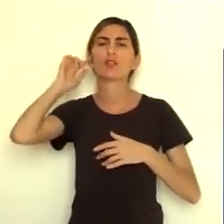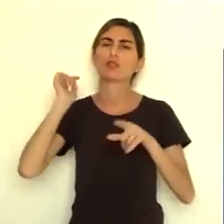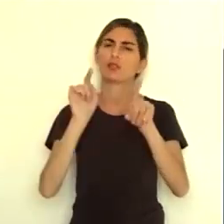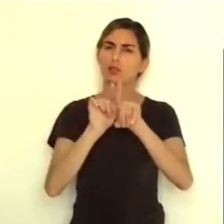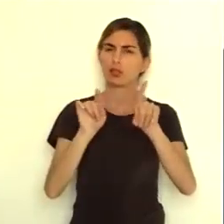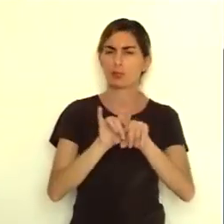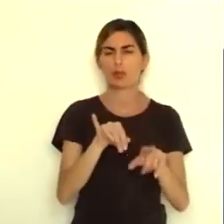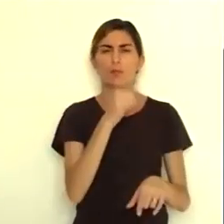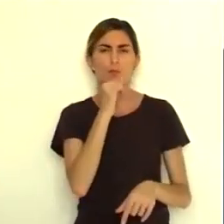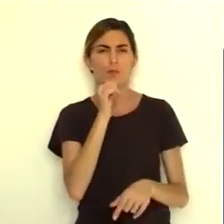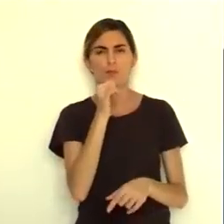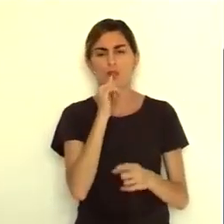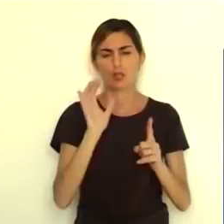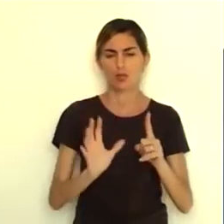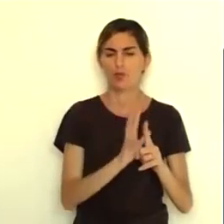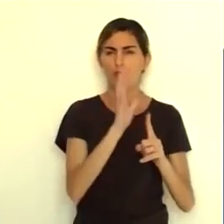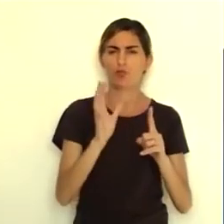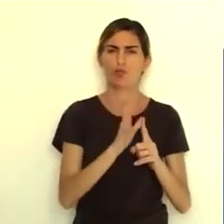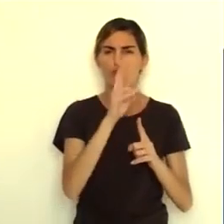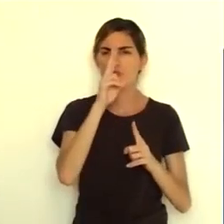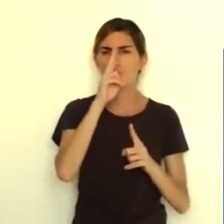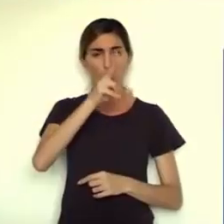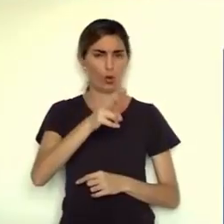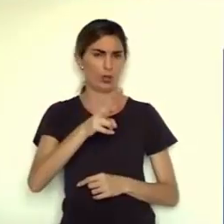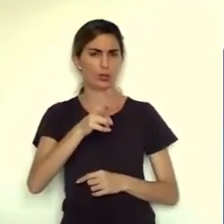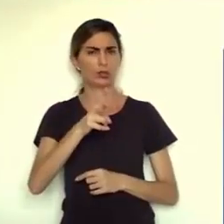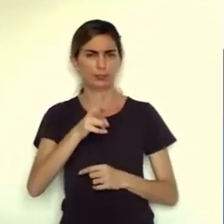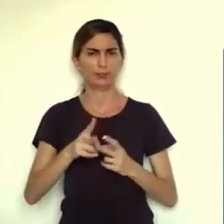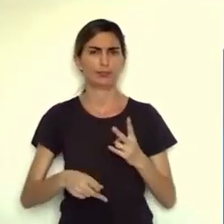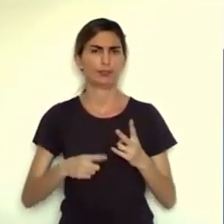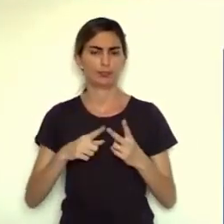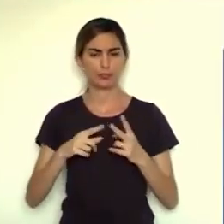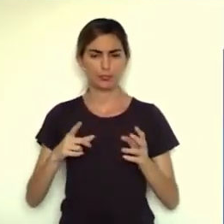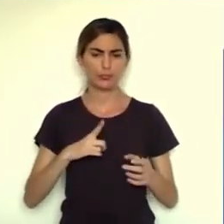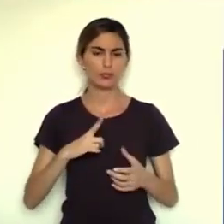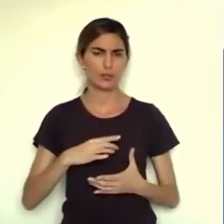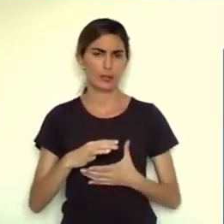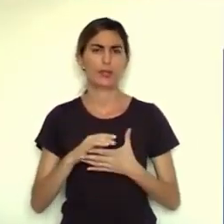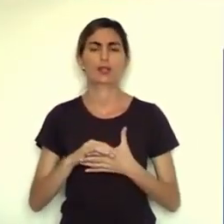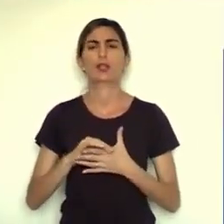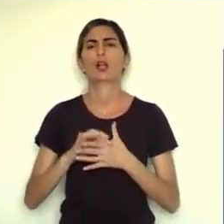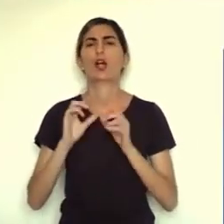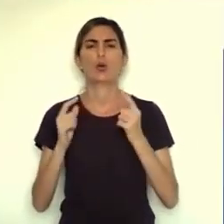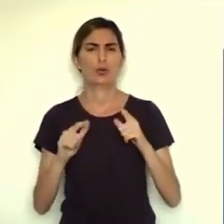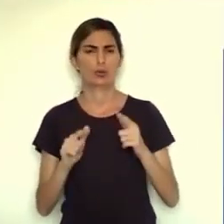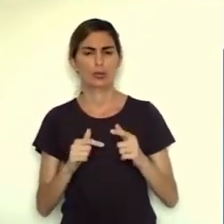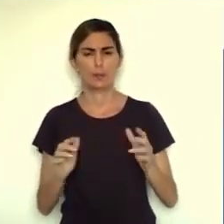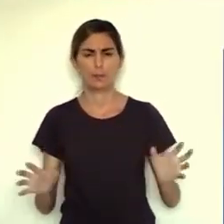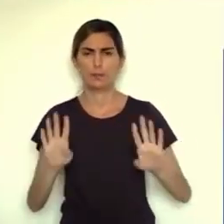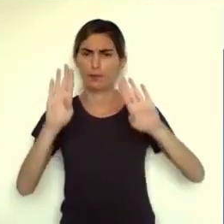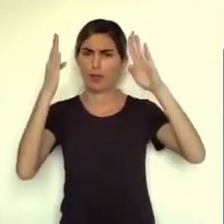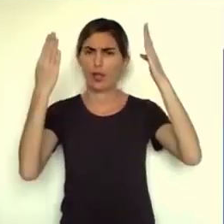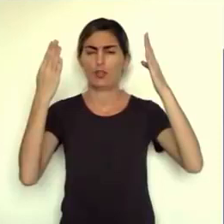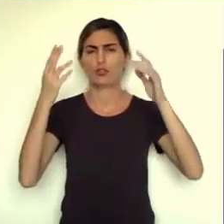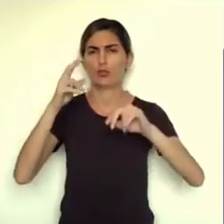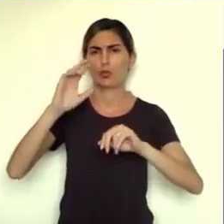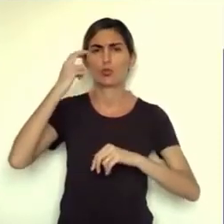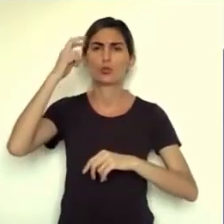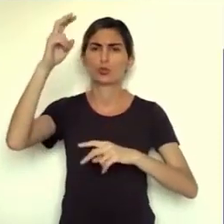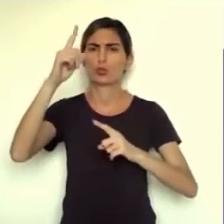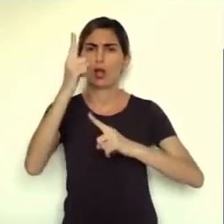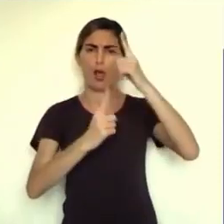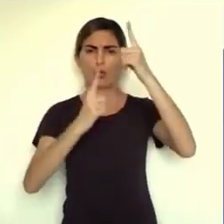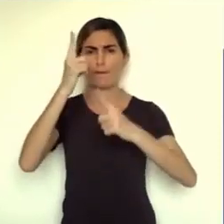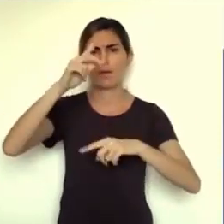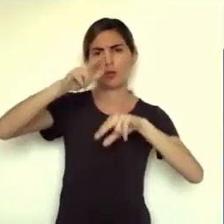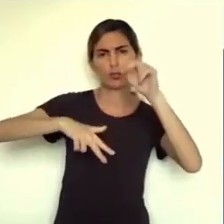europeias, como por exemplo a gente tem a influência fortíssima, né, presente aí nas manifestações